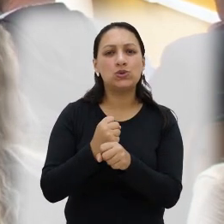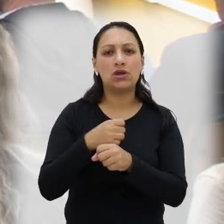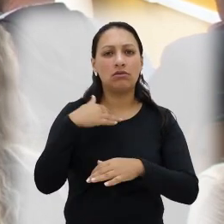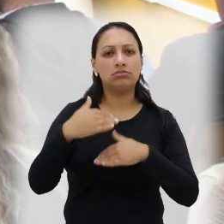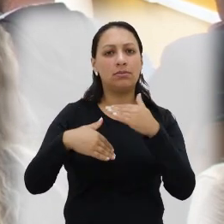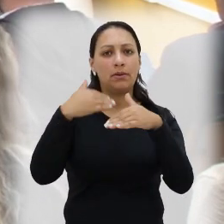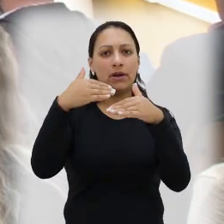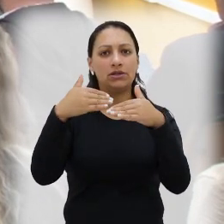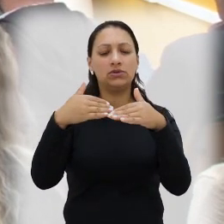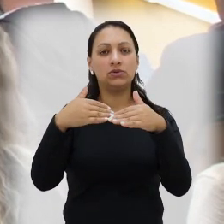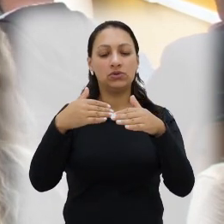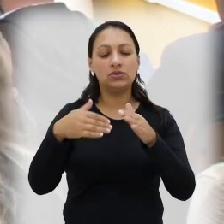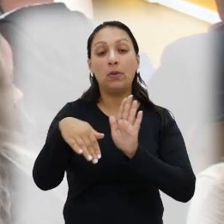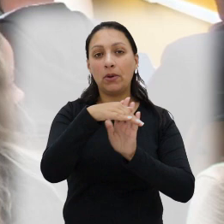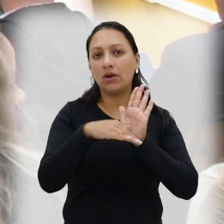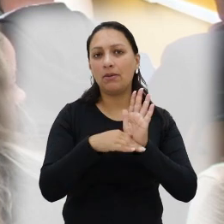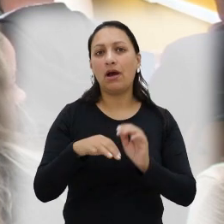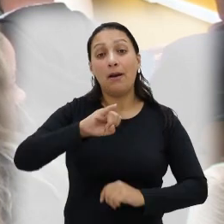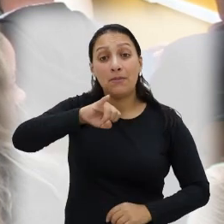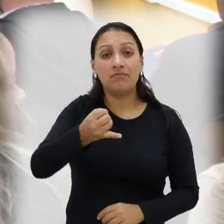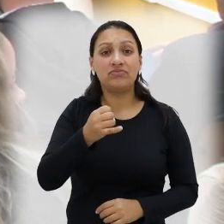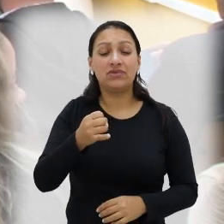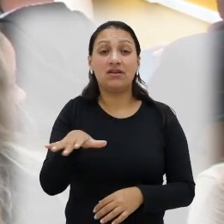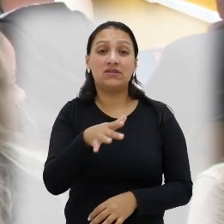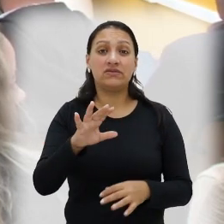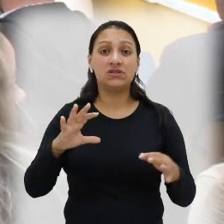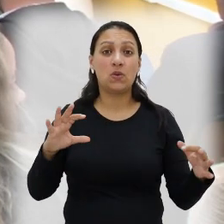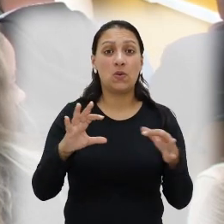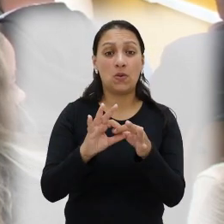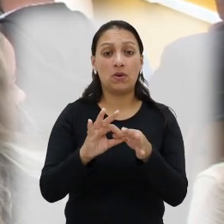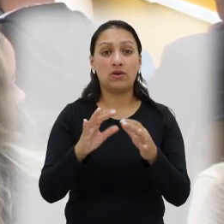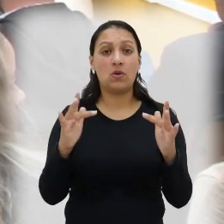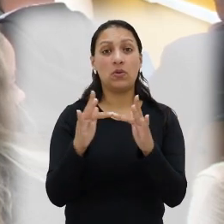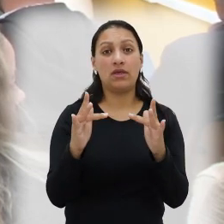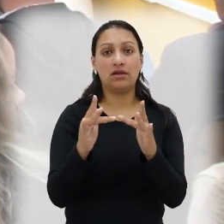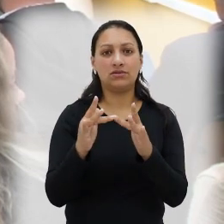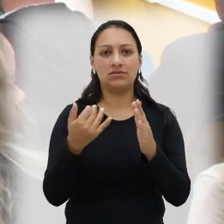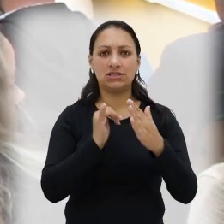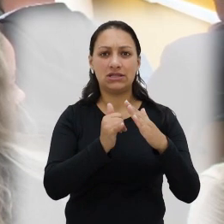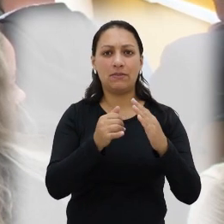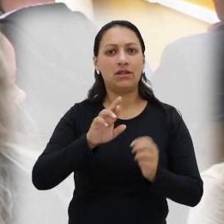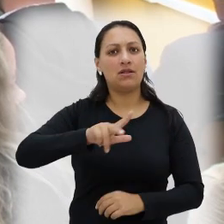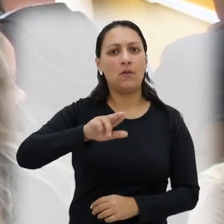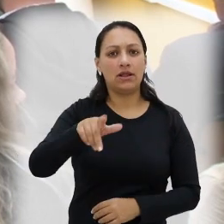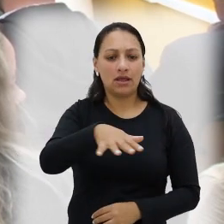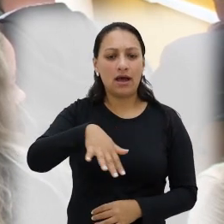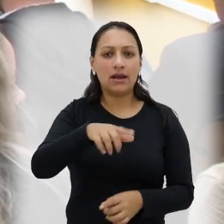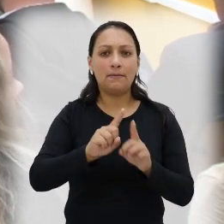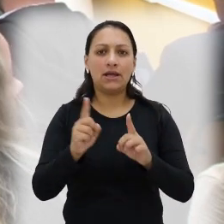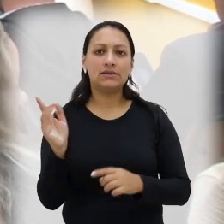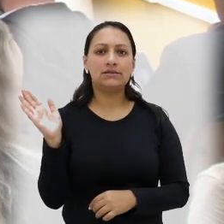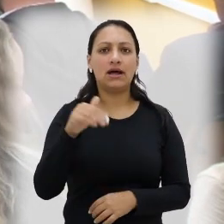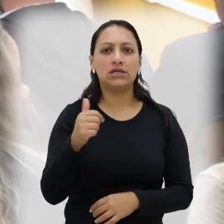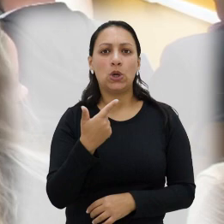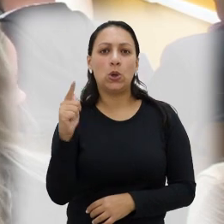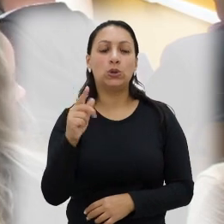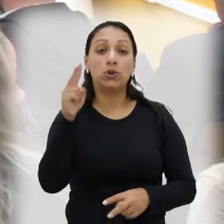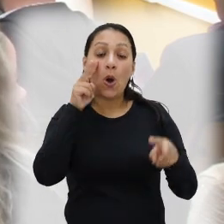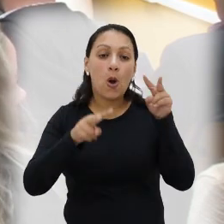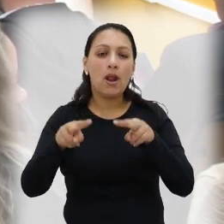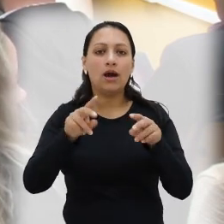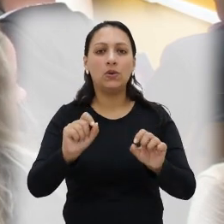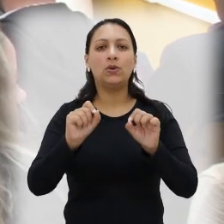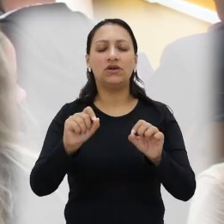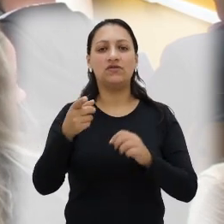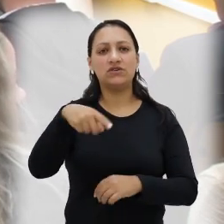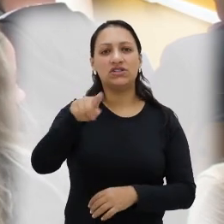E aproveitem isso, porque às vezes vocês vão fazer conexão com uma startup que nem é do ramo de vocês, mas que talvez traga um outro olhar para aquilo que vocês já